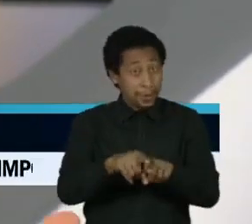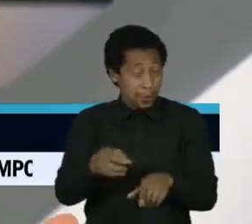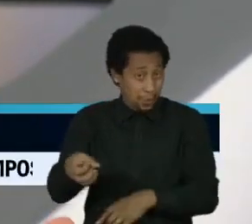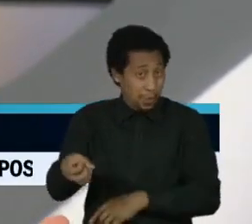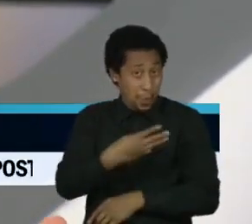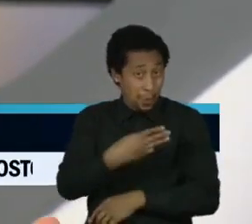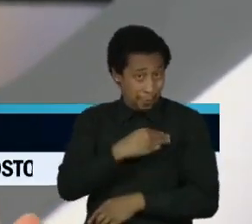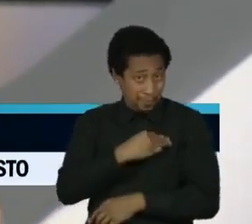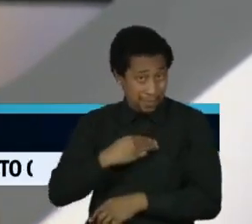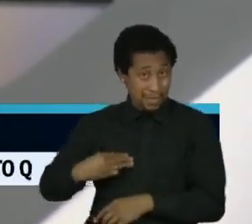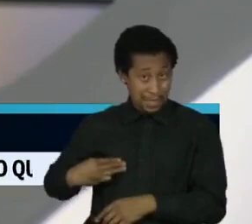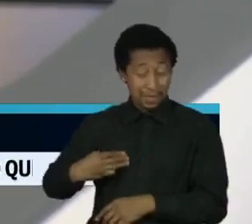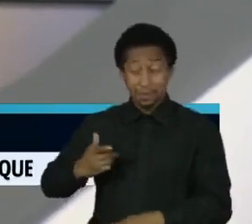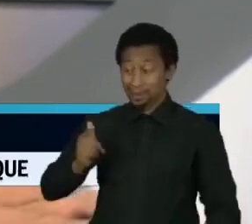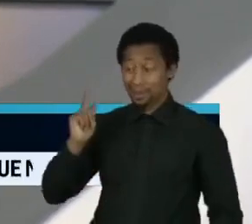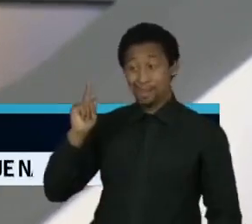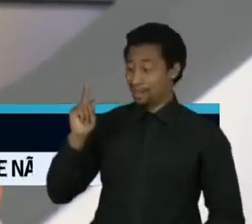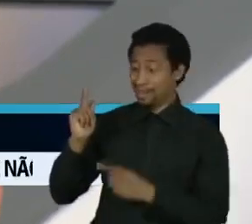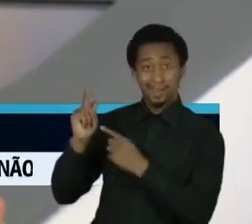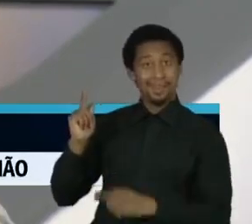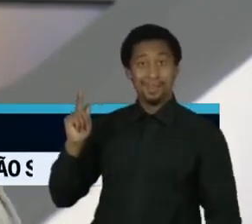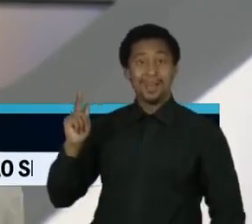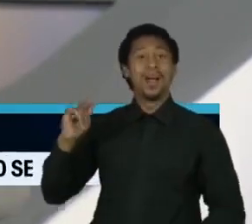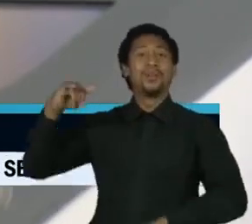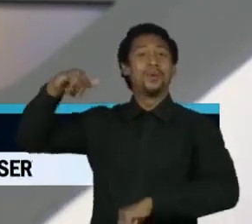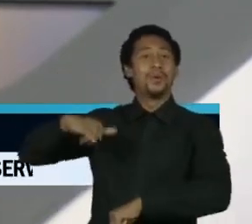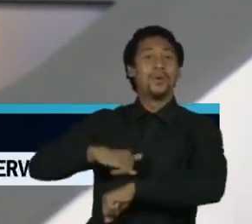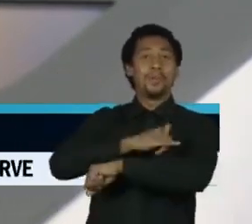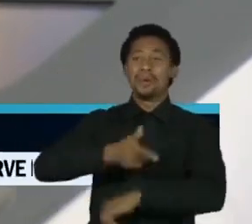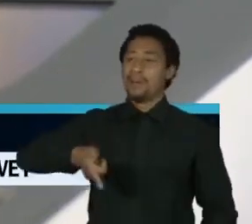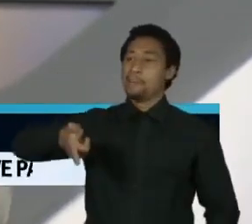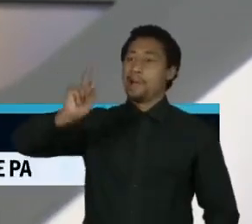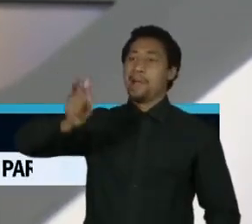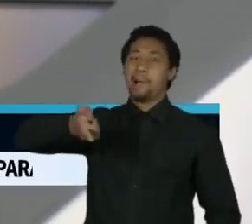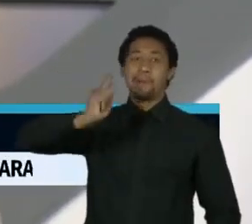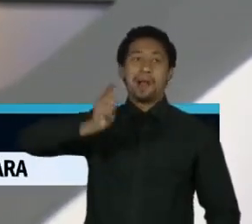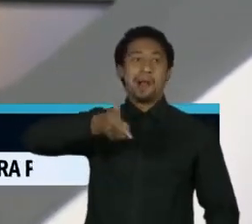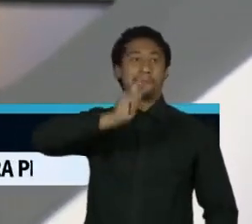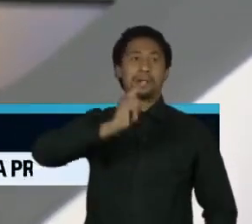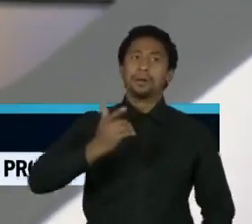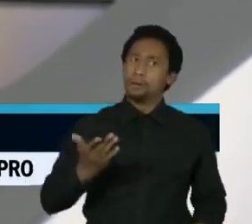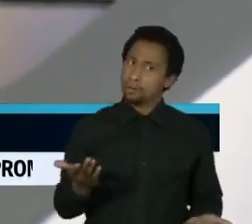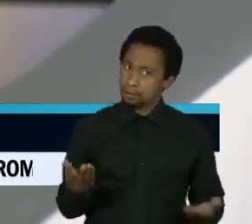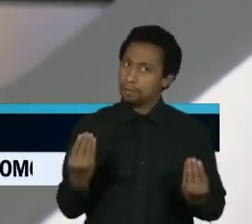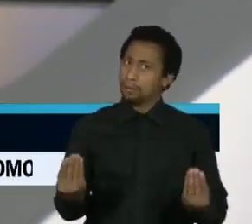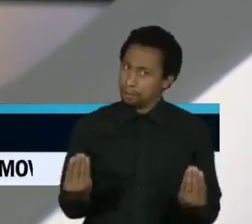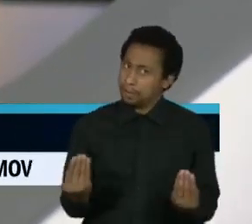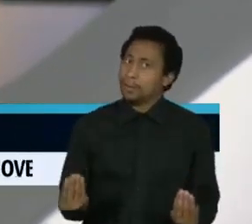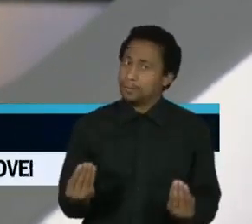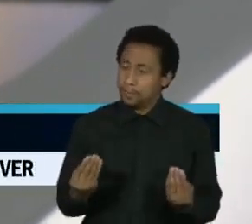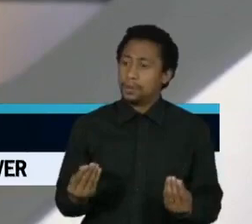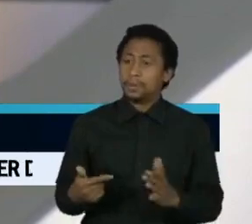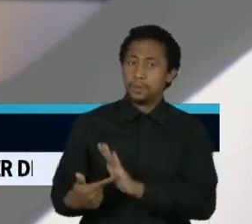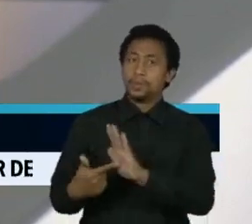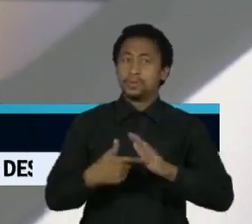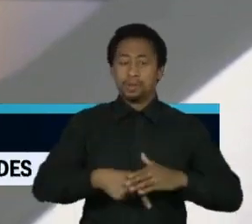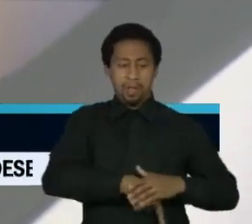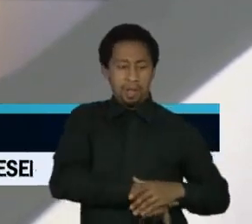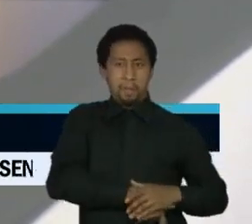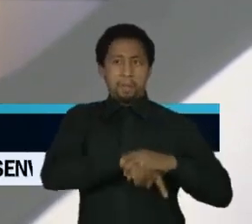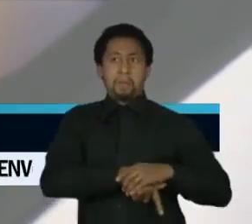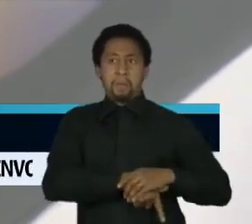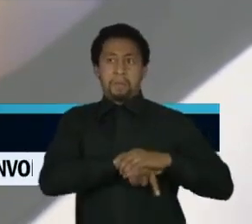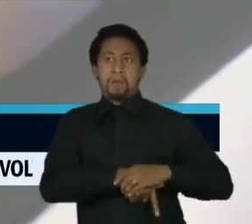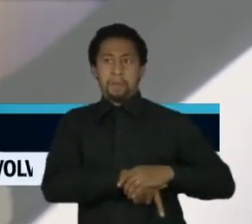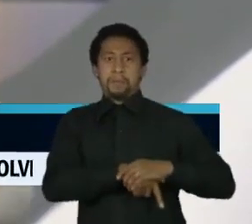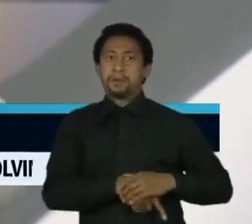pleno aeroporto, nossa, dando tiro para todo canto, acho que, né, define bem o que foi o Ministério da Educação nos últimos